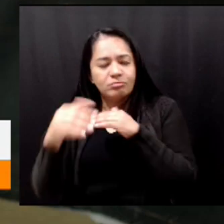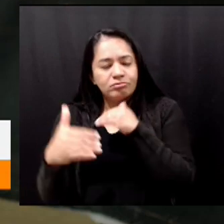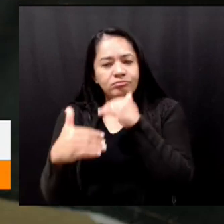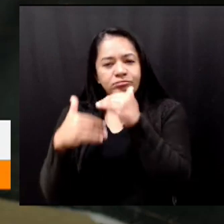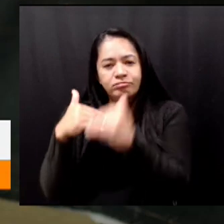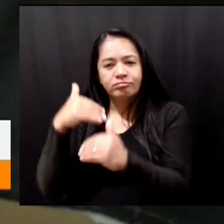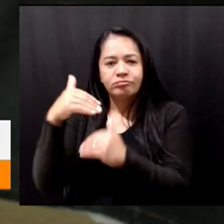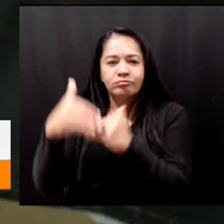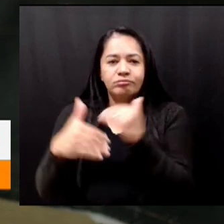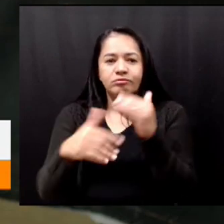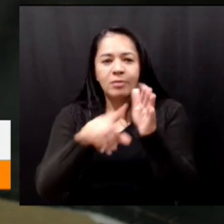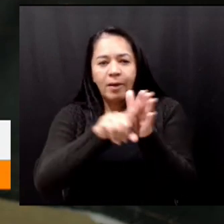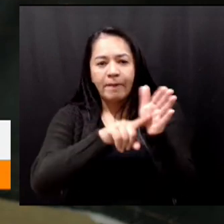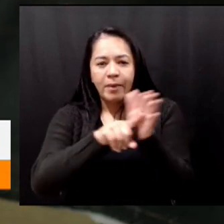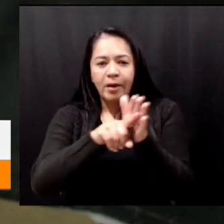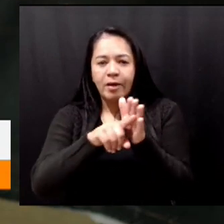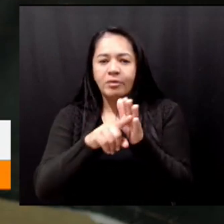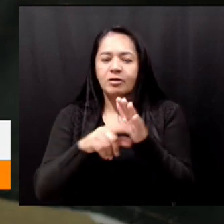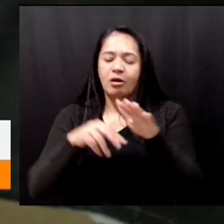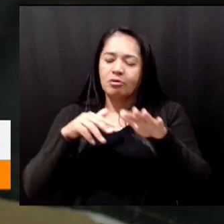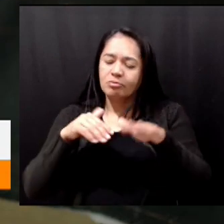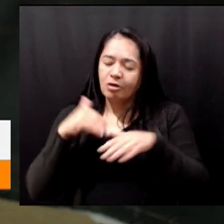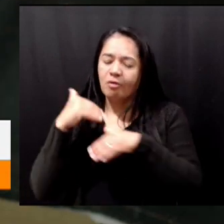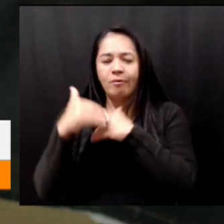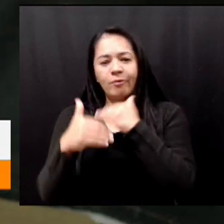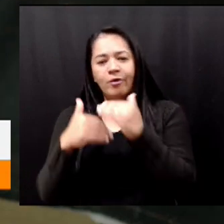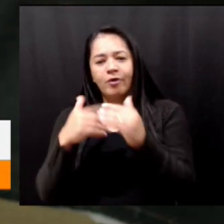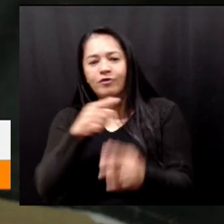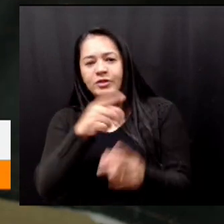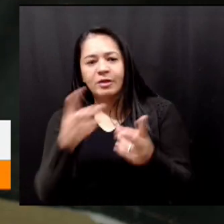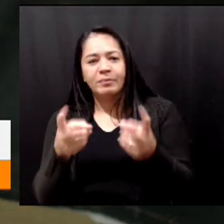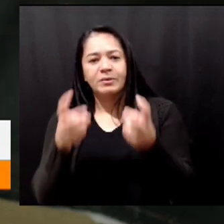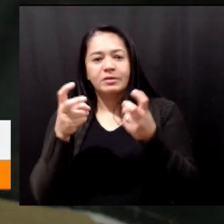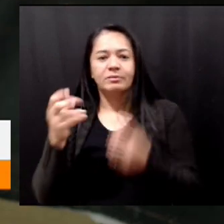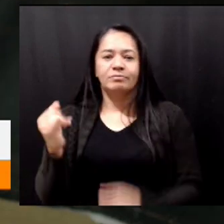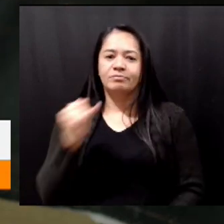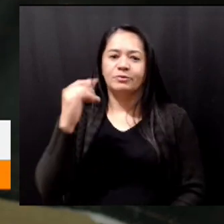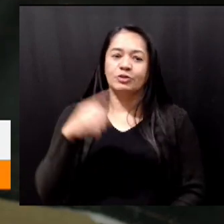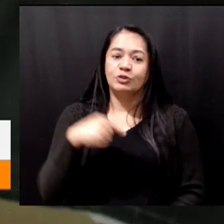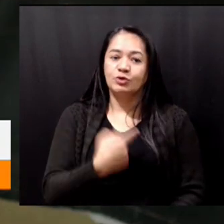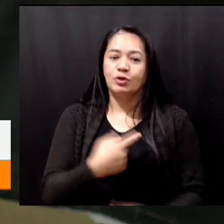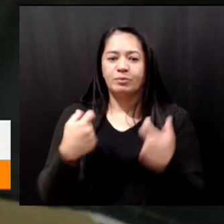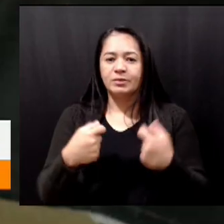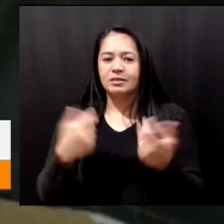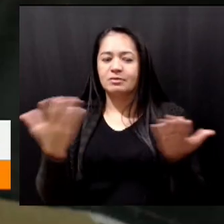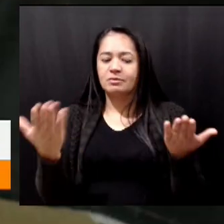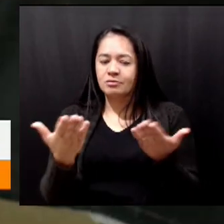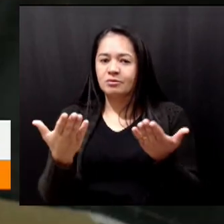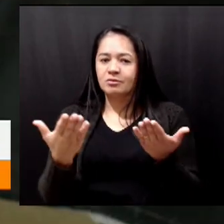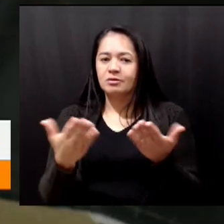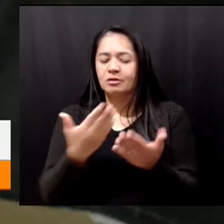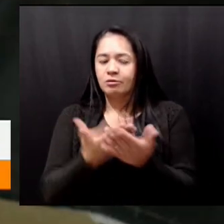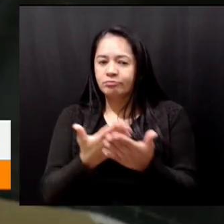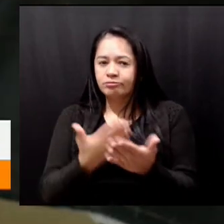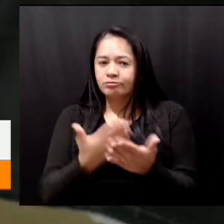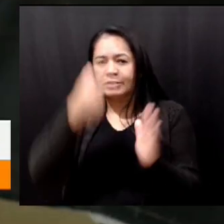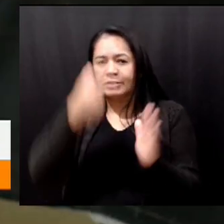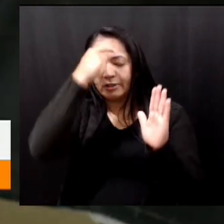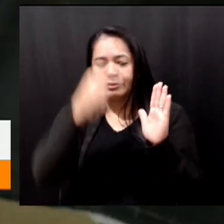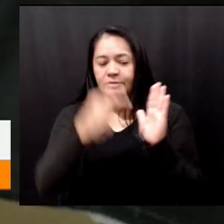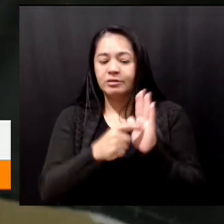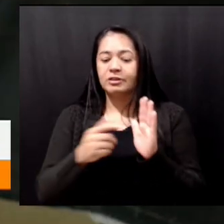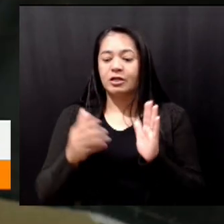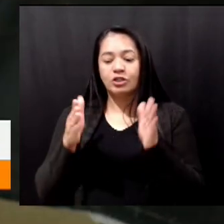primeiro degrau, você vai ver que é importante, a gente precisa se atualizar, a inteligência artificial veio para ficar. E aos poucos